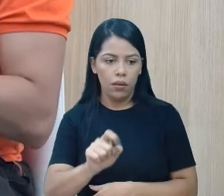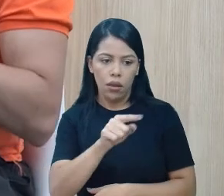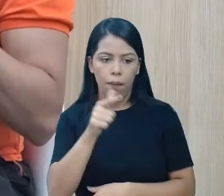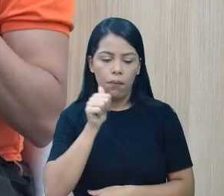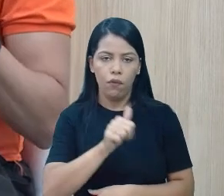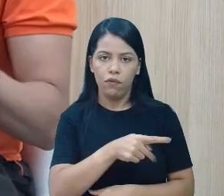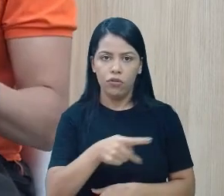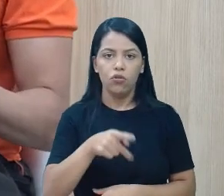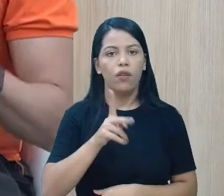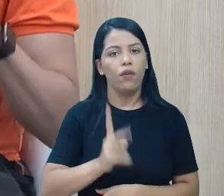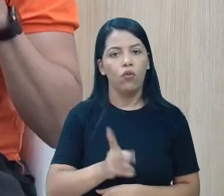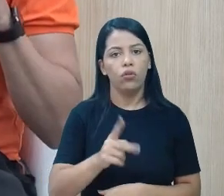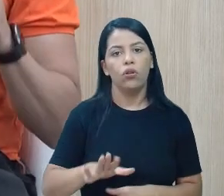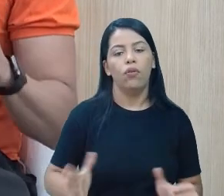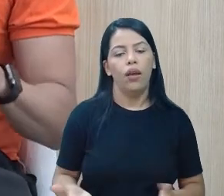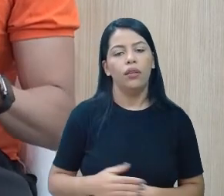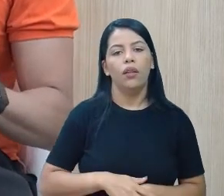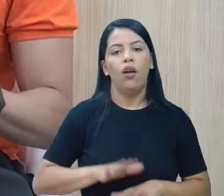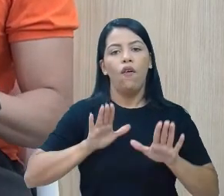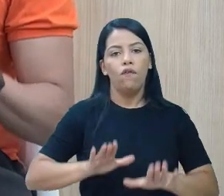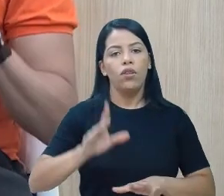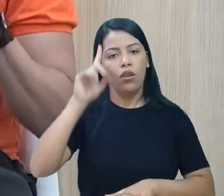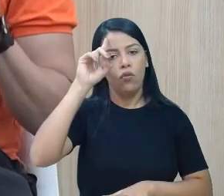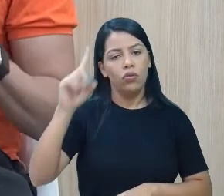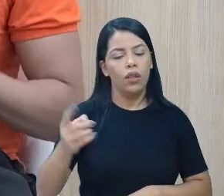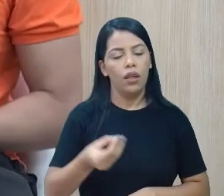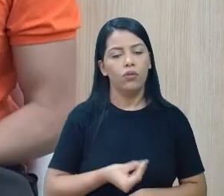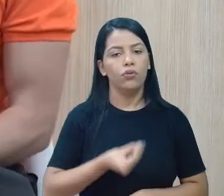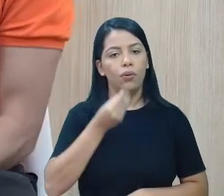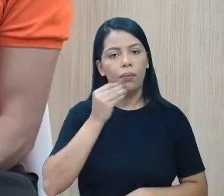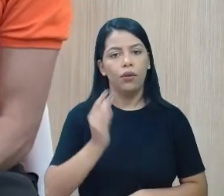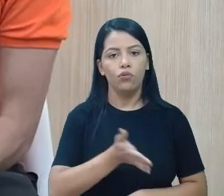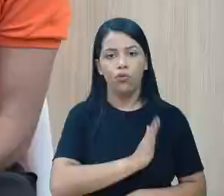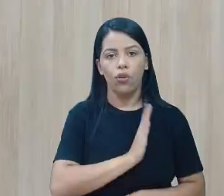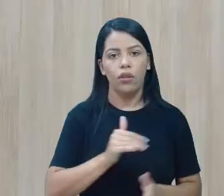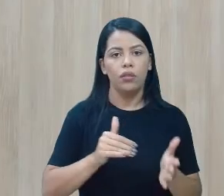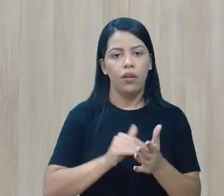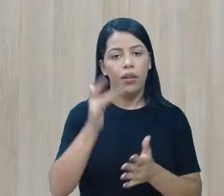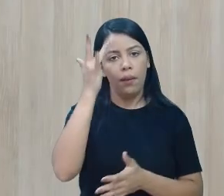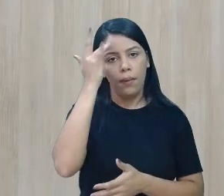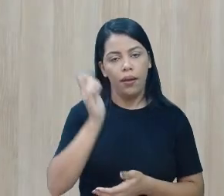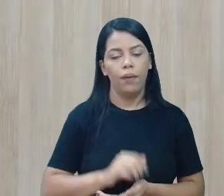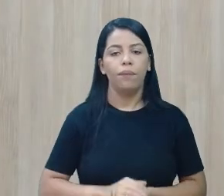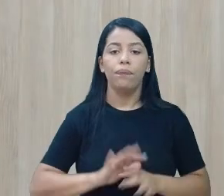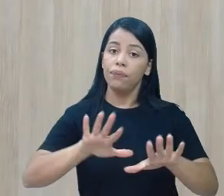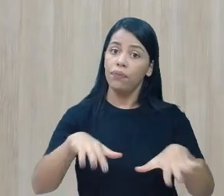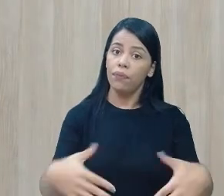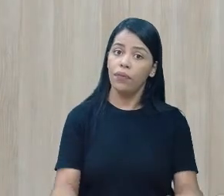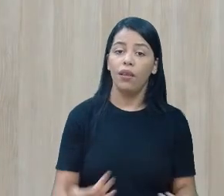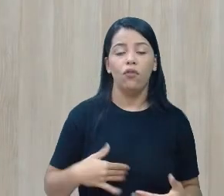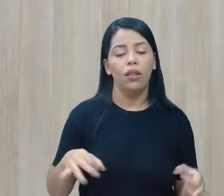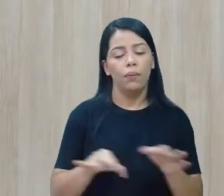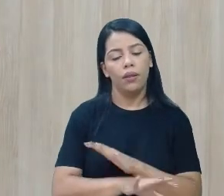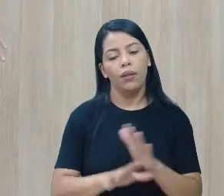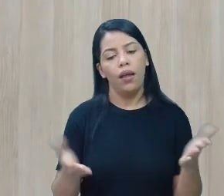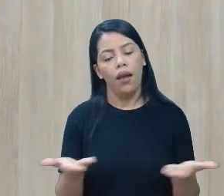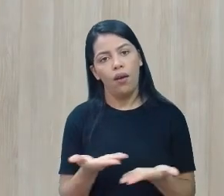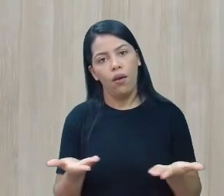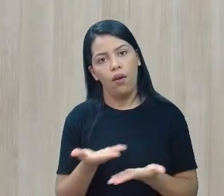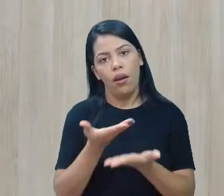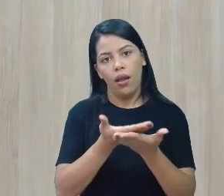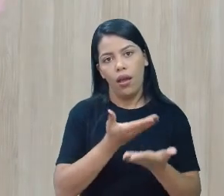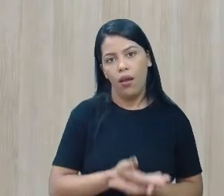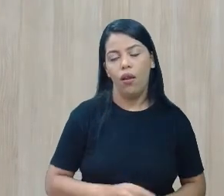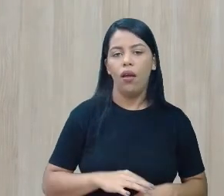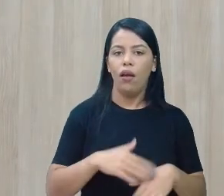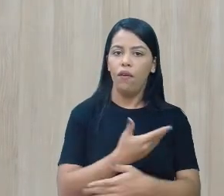Então, fiquem com Deus, um cheiro no coração e até amanhã. É isso, gente. Eu vou encerrando a aula por aqui. Como